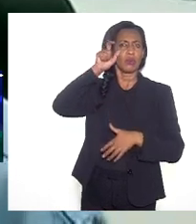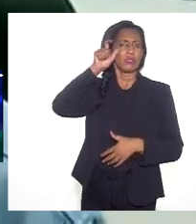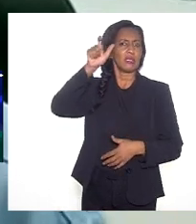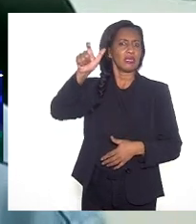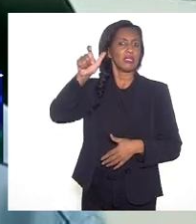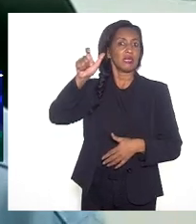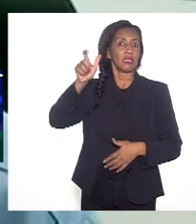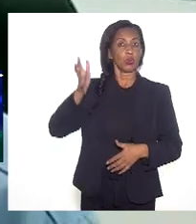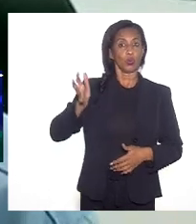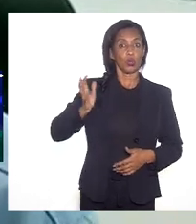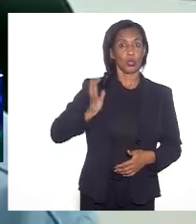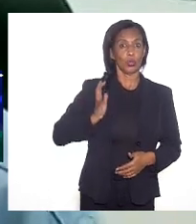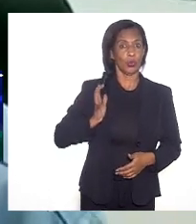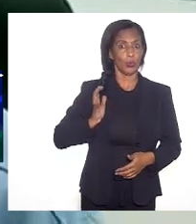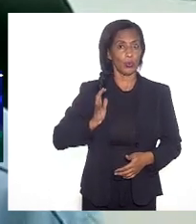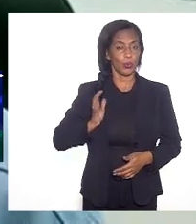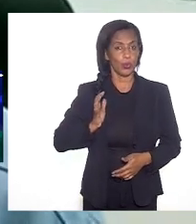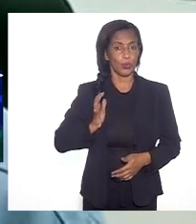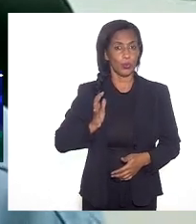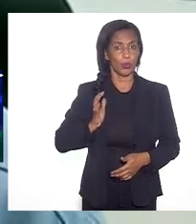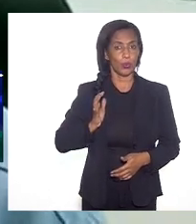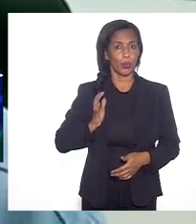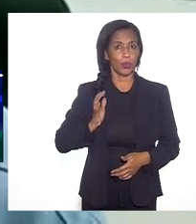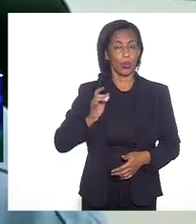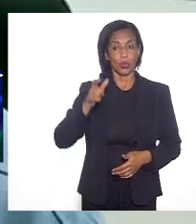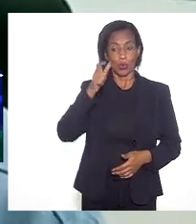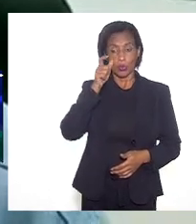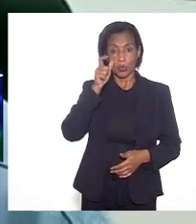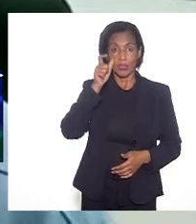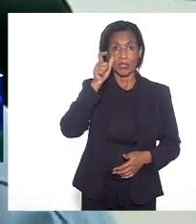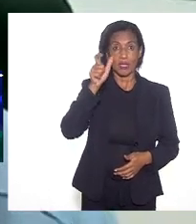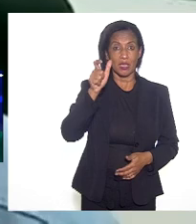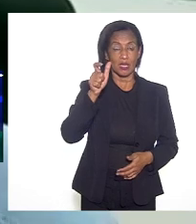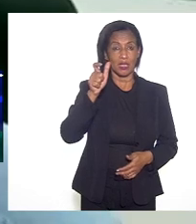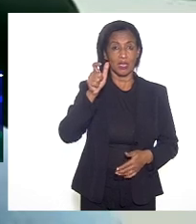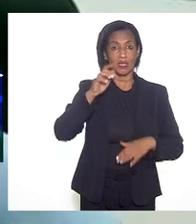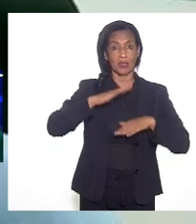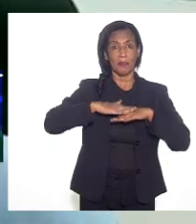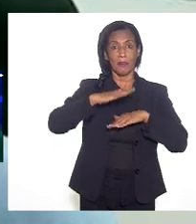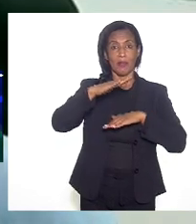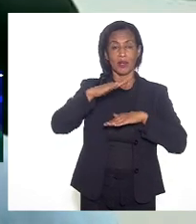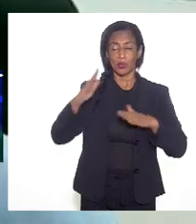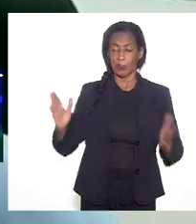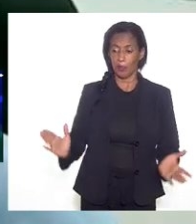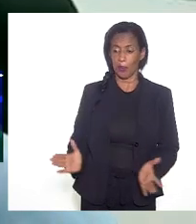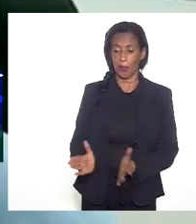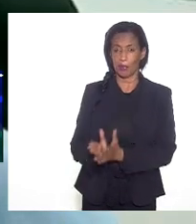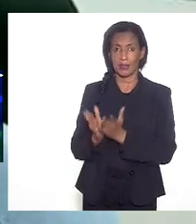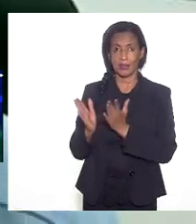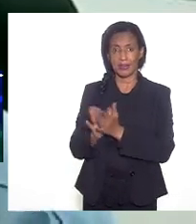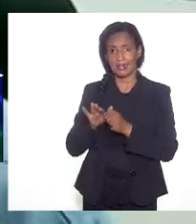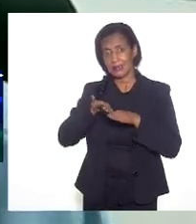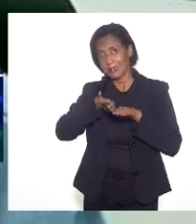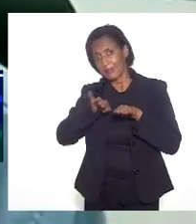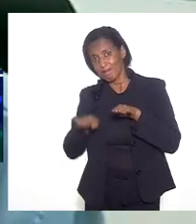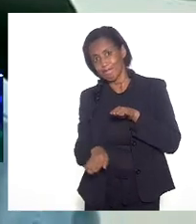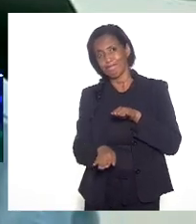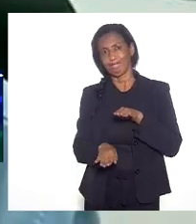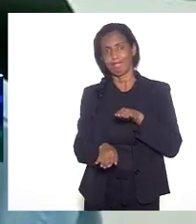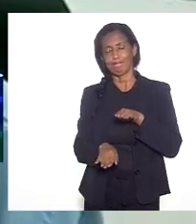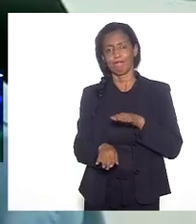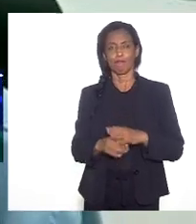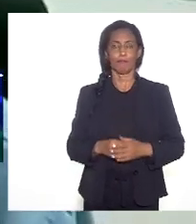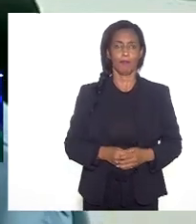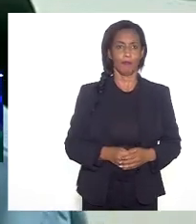dos mais ricos sobre os interesses dos mais pobres. Essa,